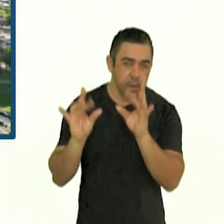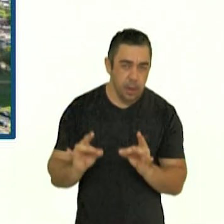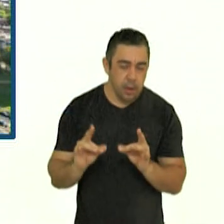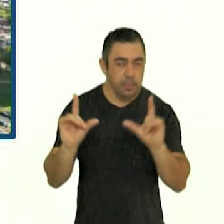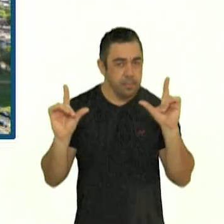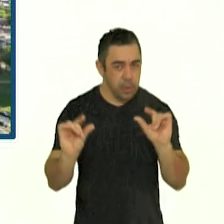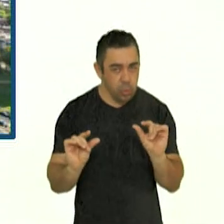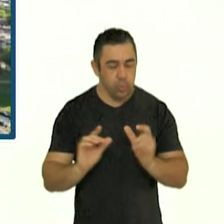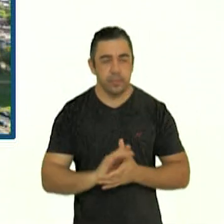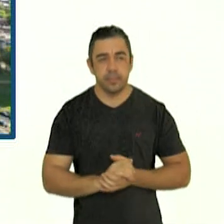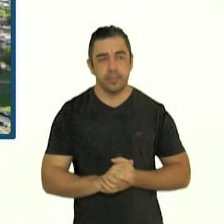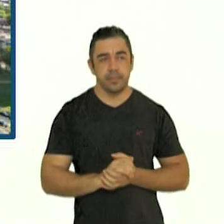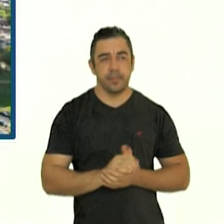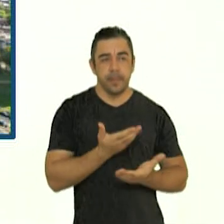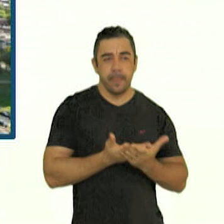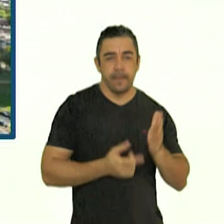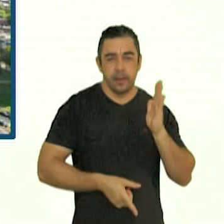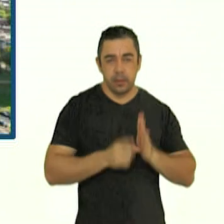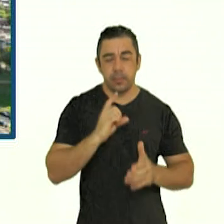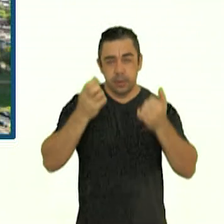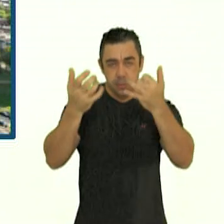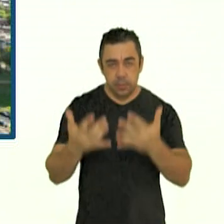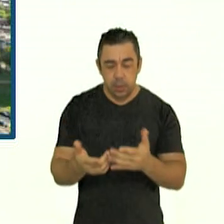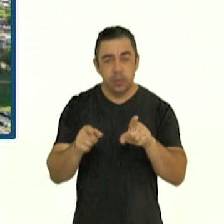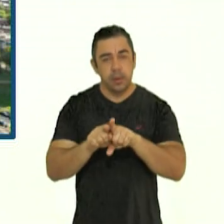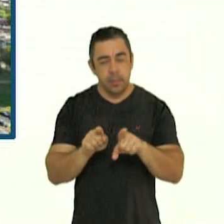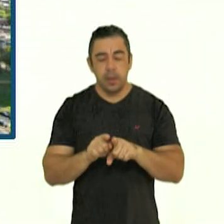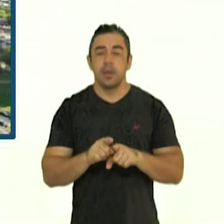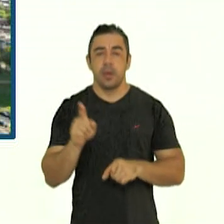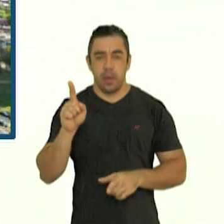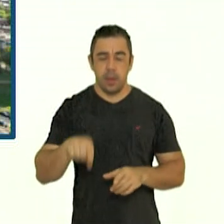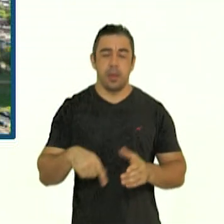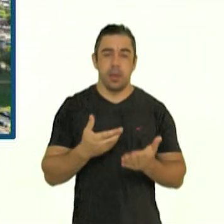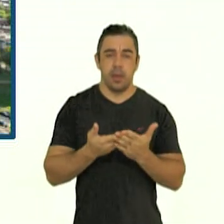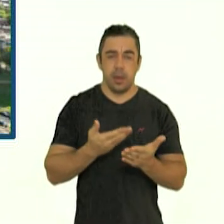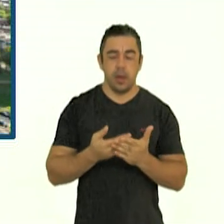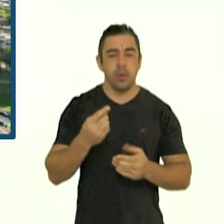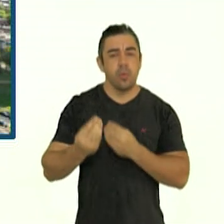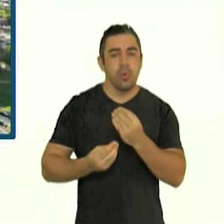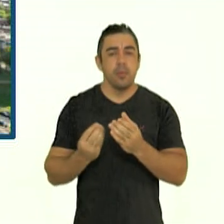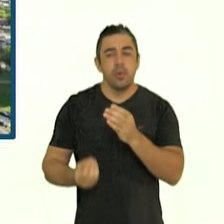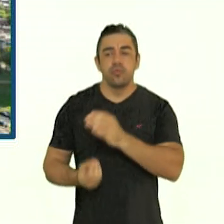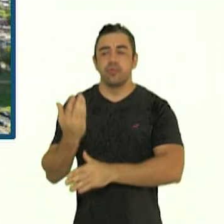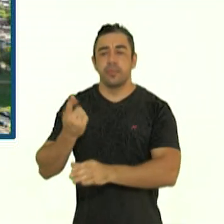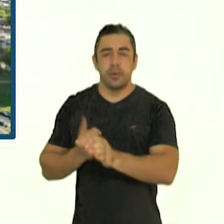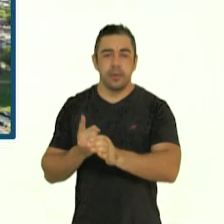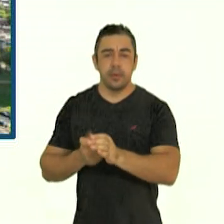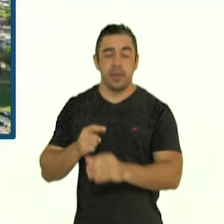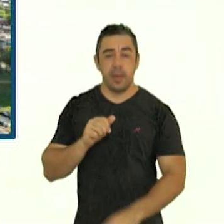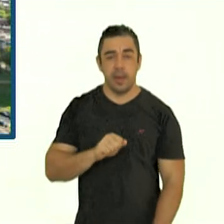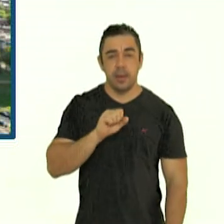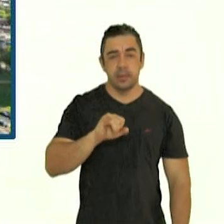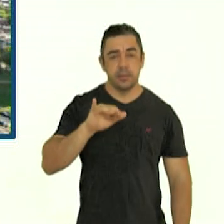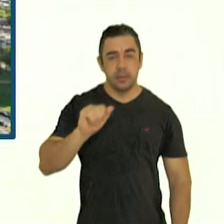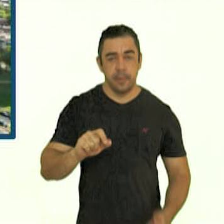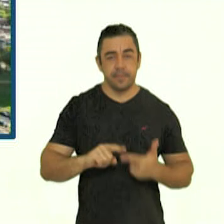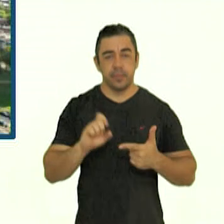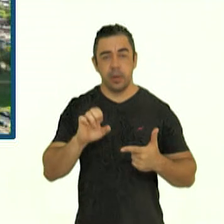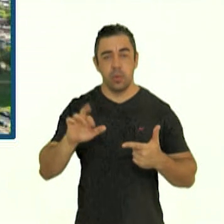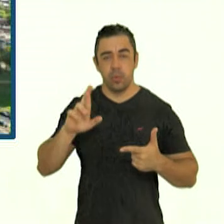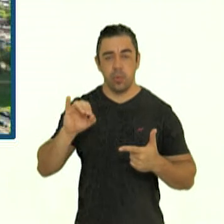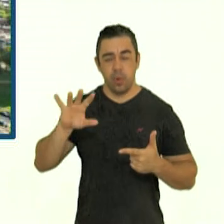fica menor. Na aula anterior, também foi uma aula de retomada sobre o processo de urbanização na Ásia, Europa